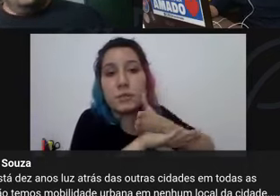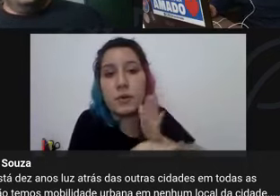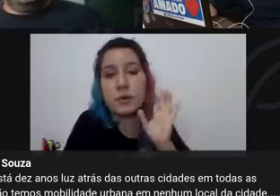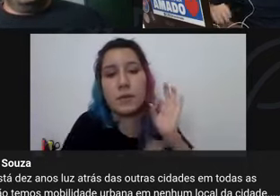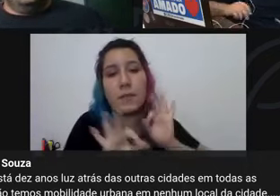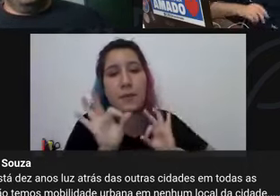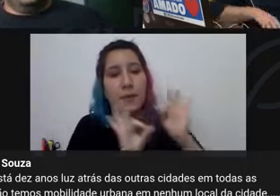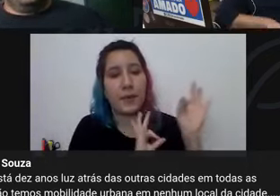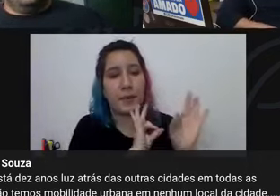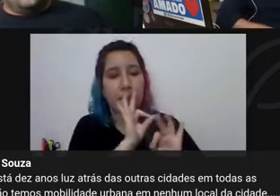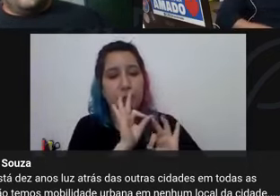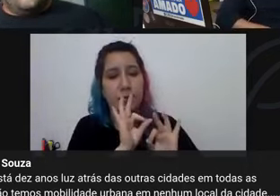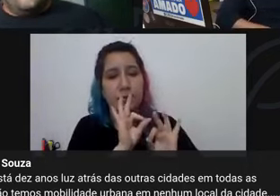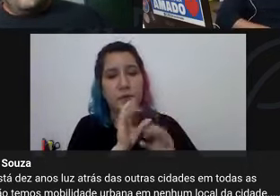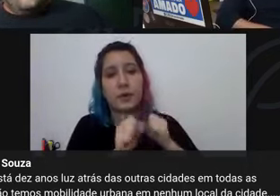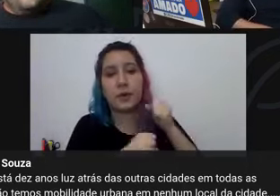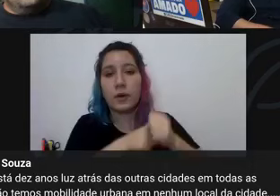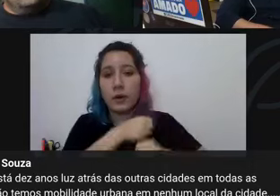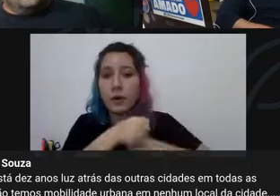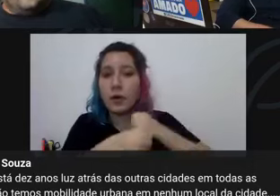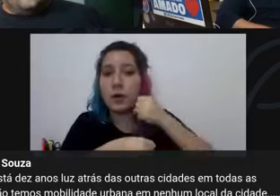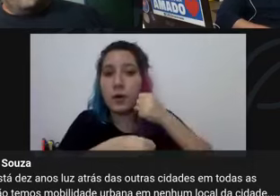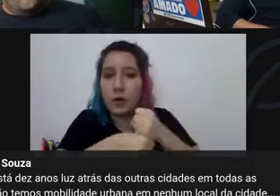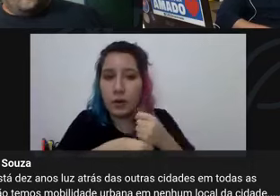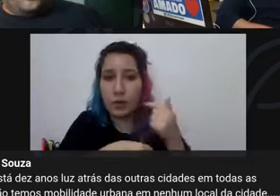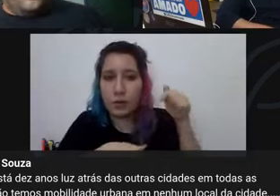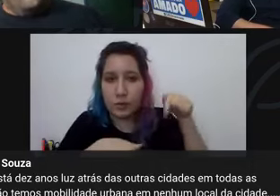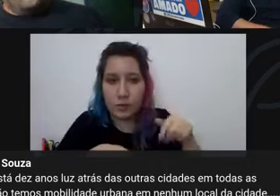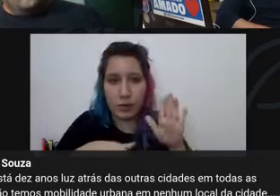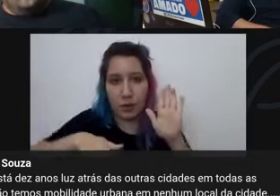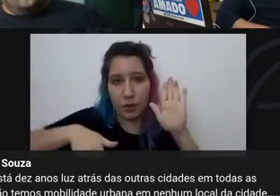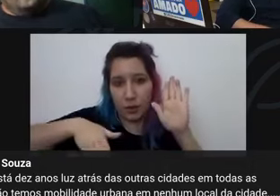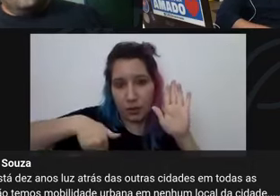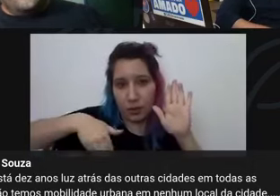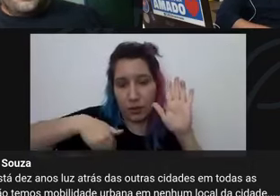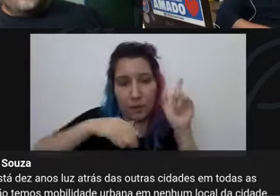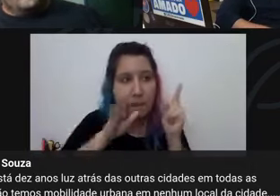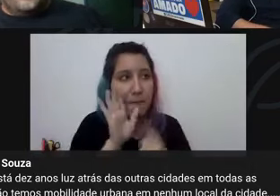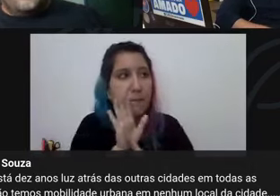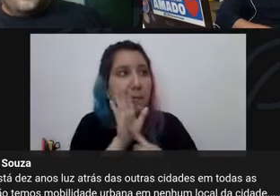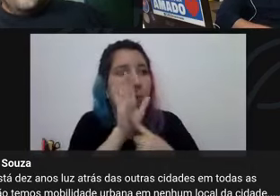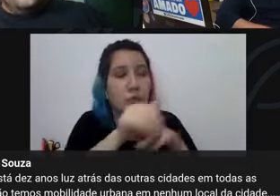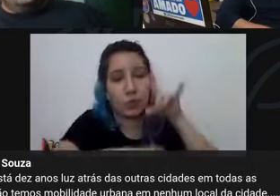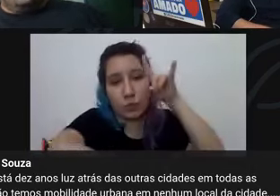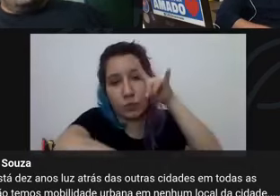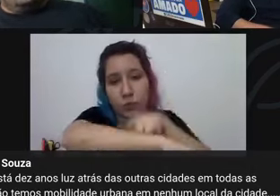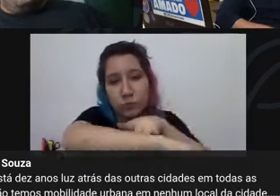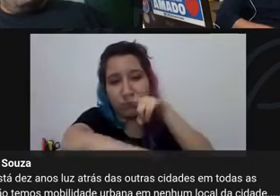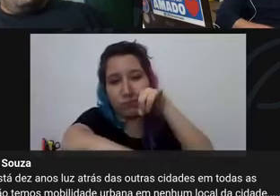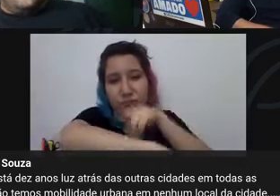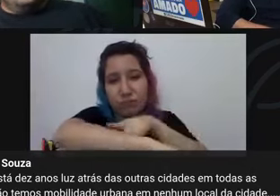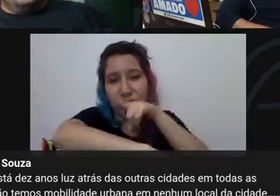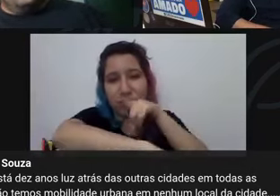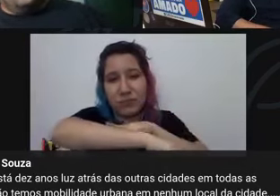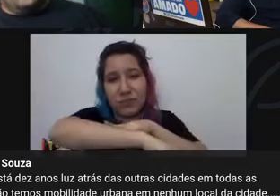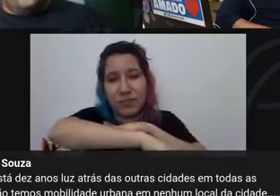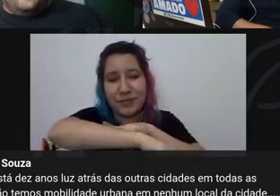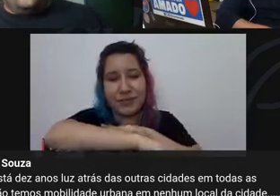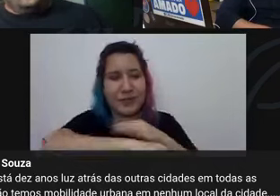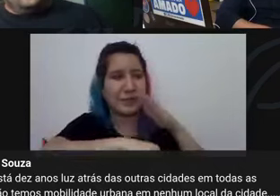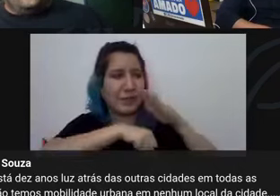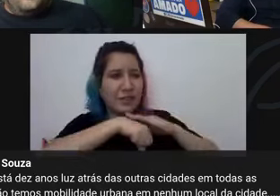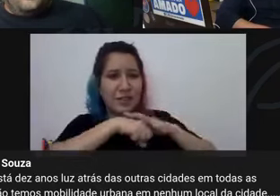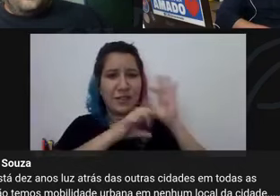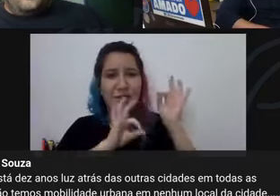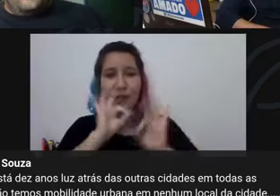Ao longo desses anos, isso no Itararé, isso mostrado pelo colega nos banheiros aí, eles fazem os